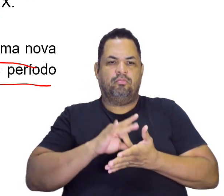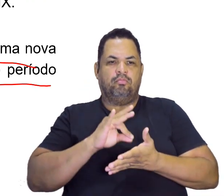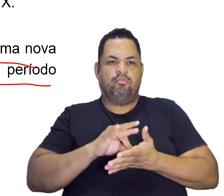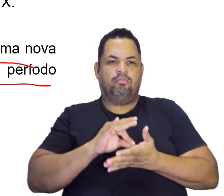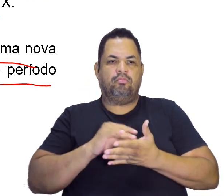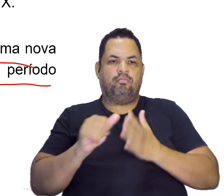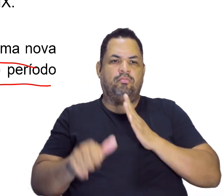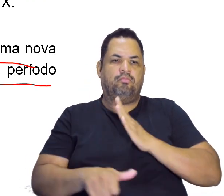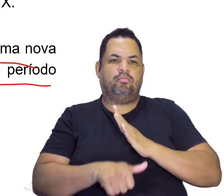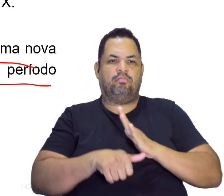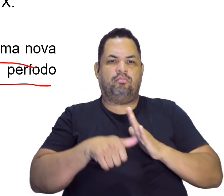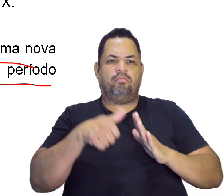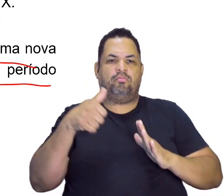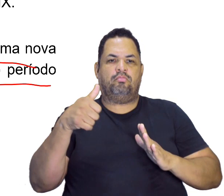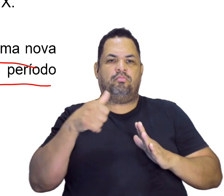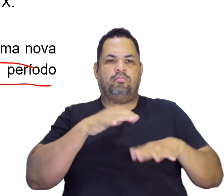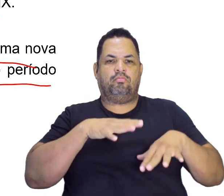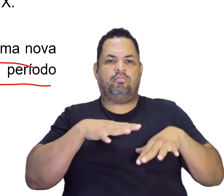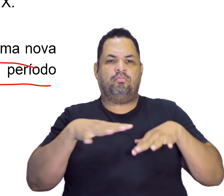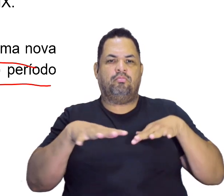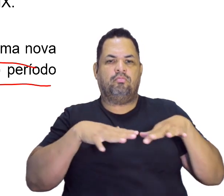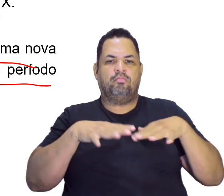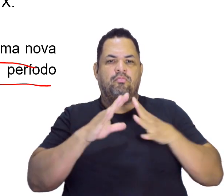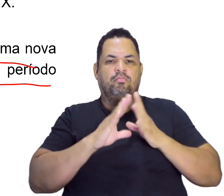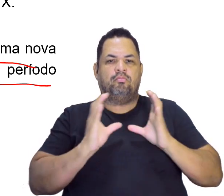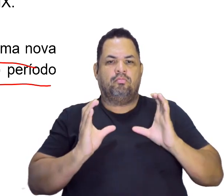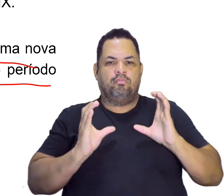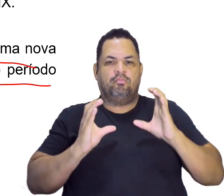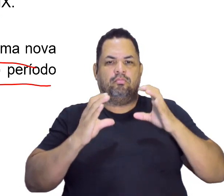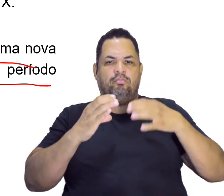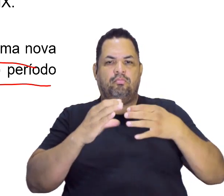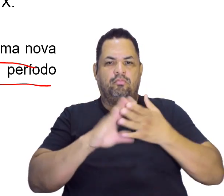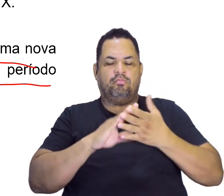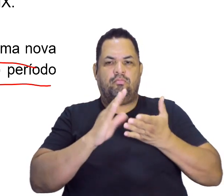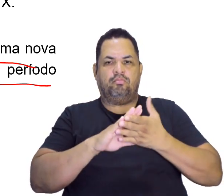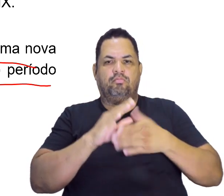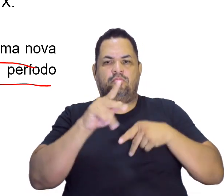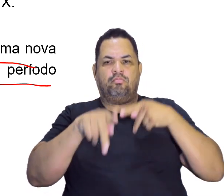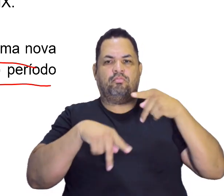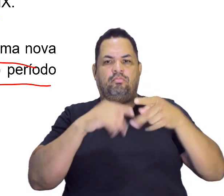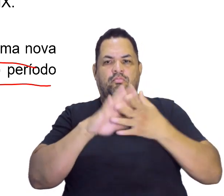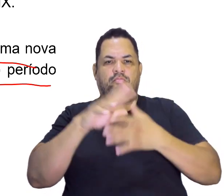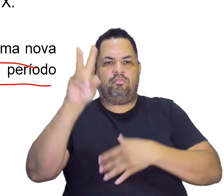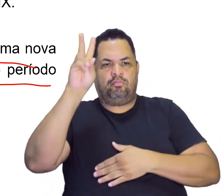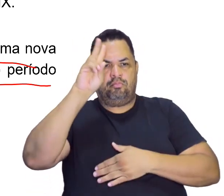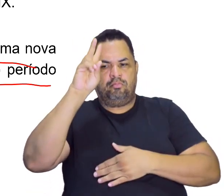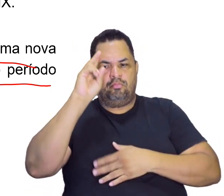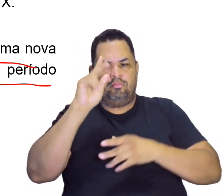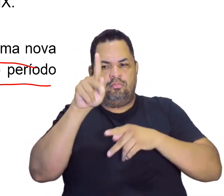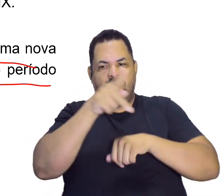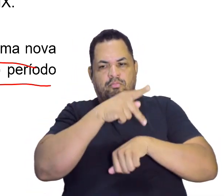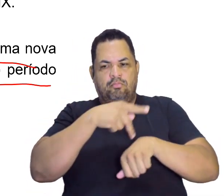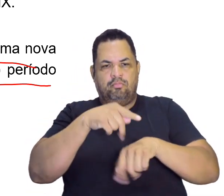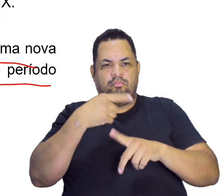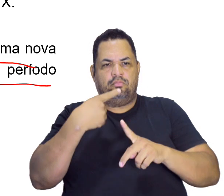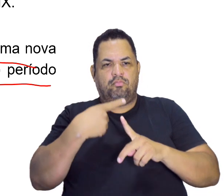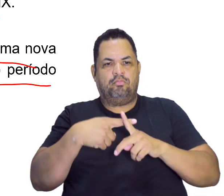realmente foi a primeira manifestação coletiva pública na história do nosso país.